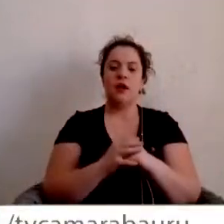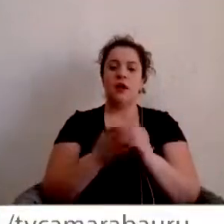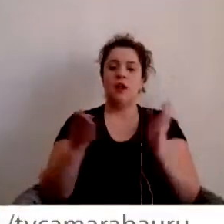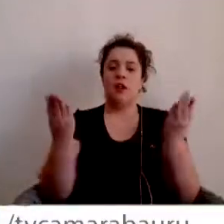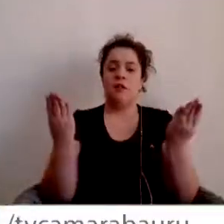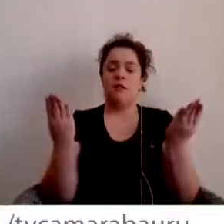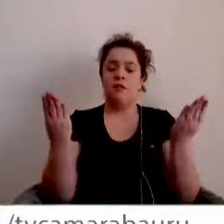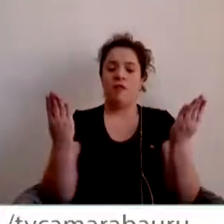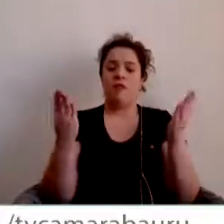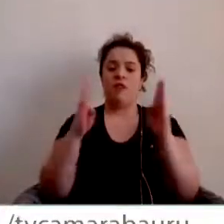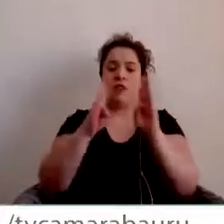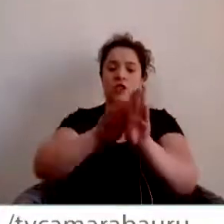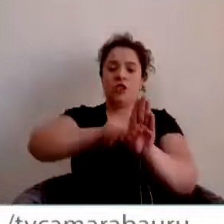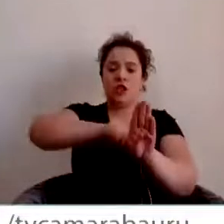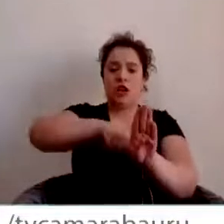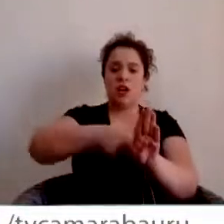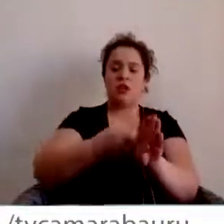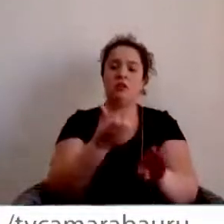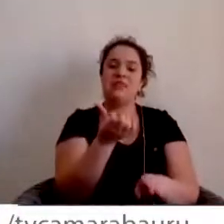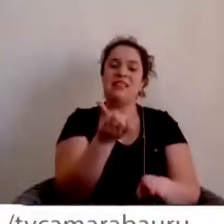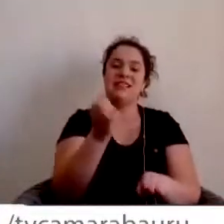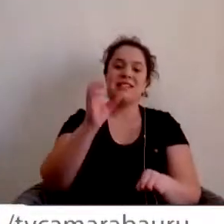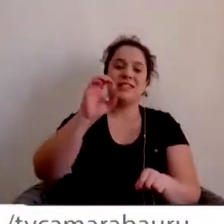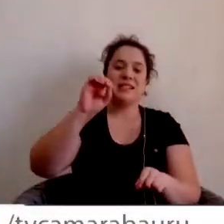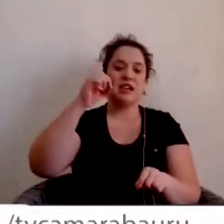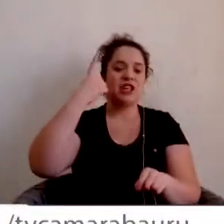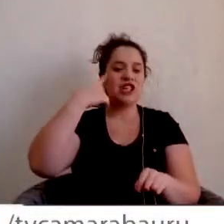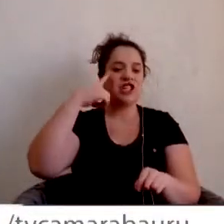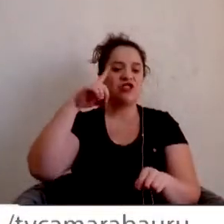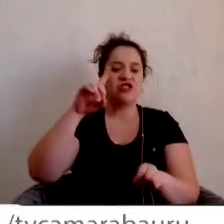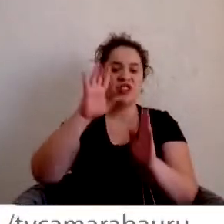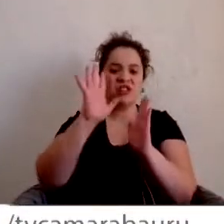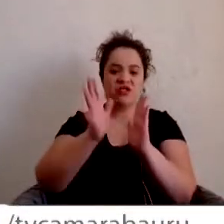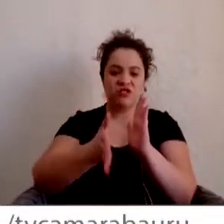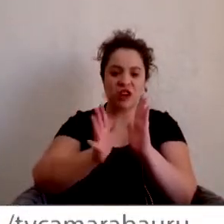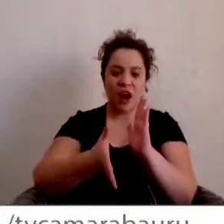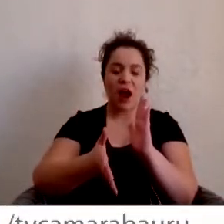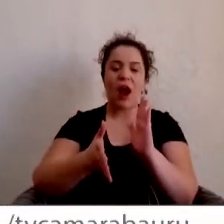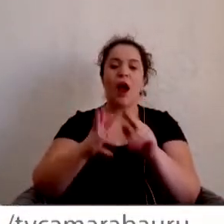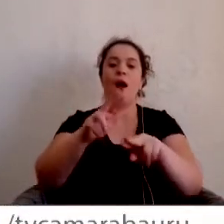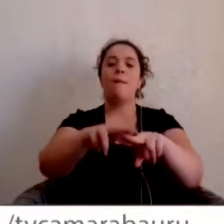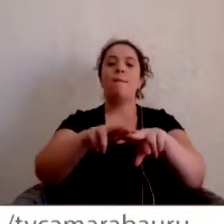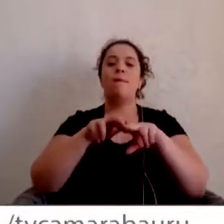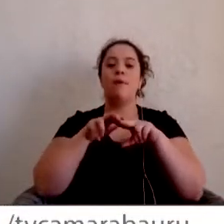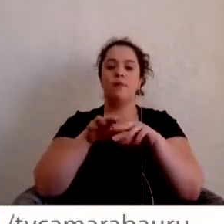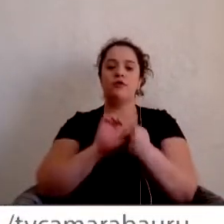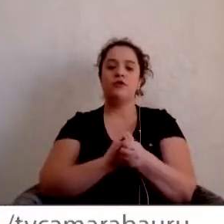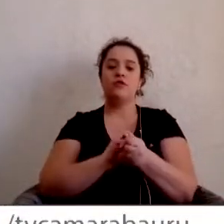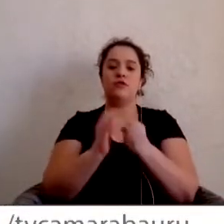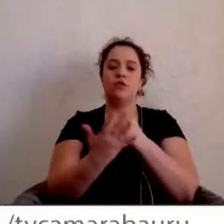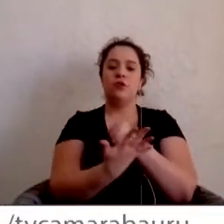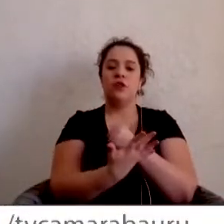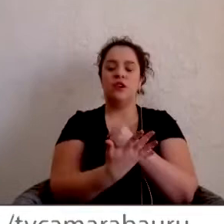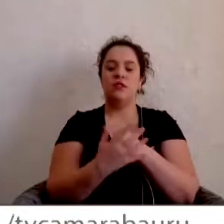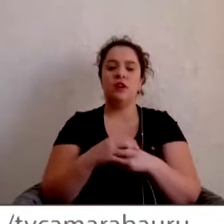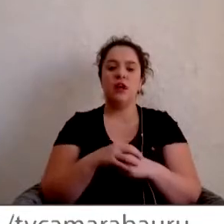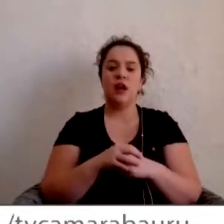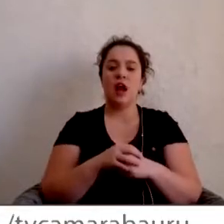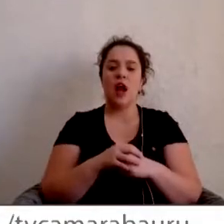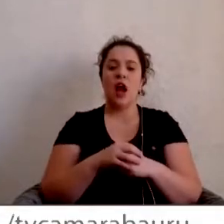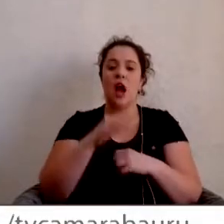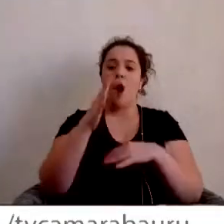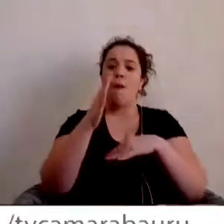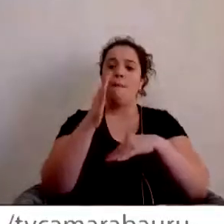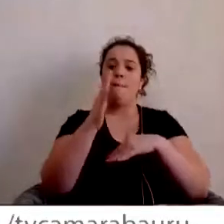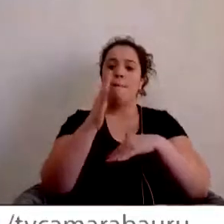dias por conta da pandemia do novo coronavírus, empresários e profissionais da área não foram incluídos no decreto municipal do dia